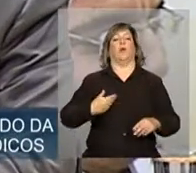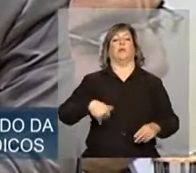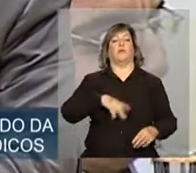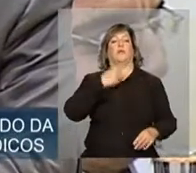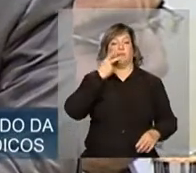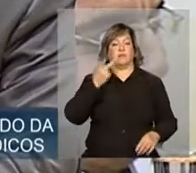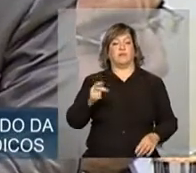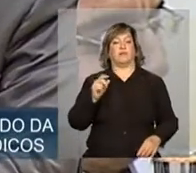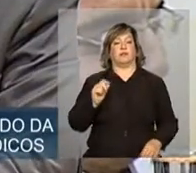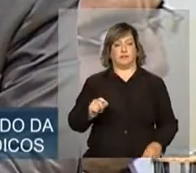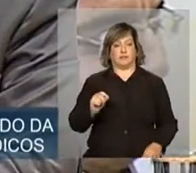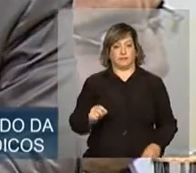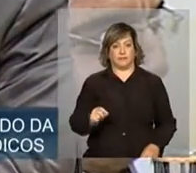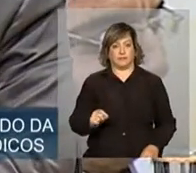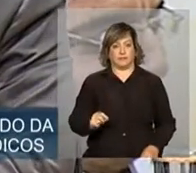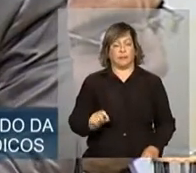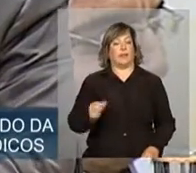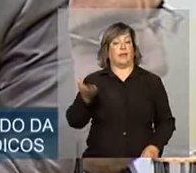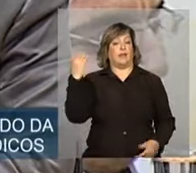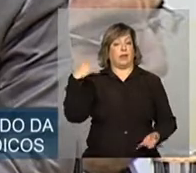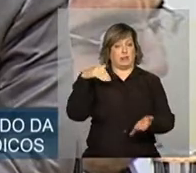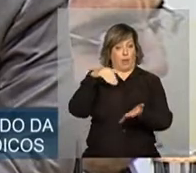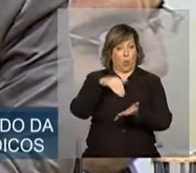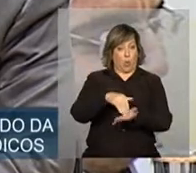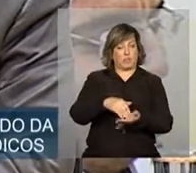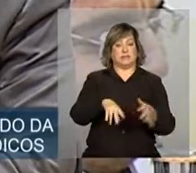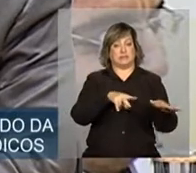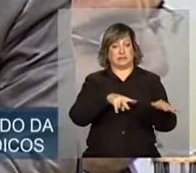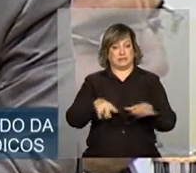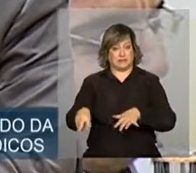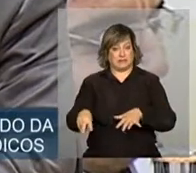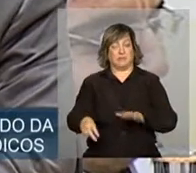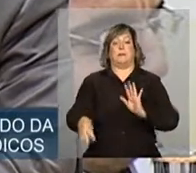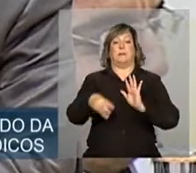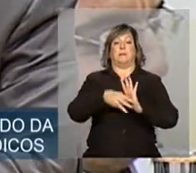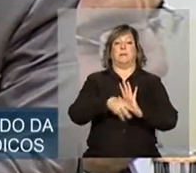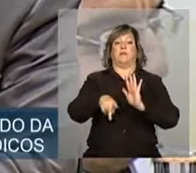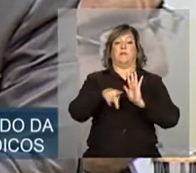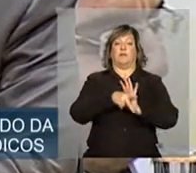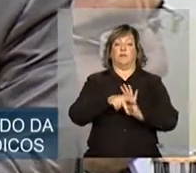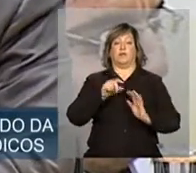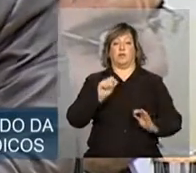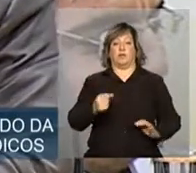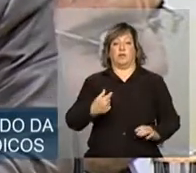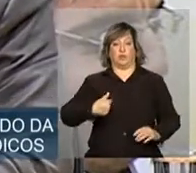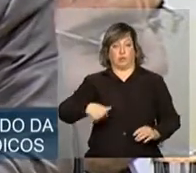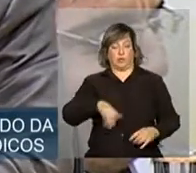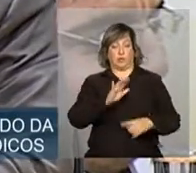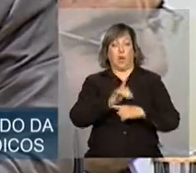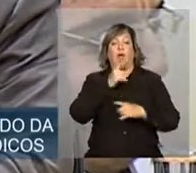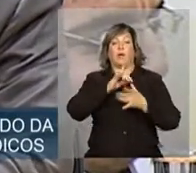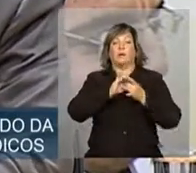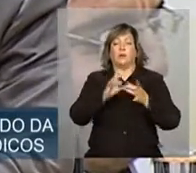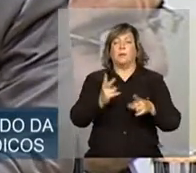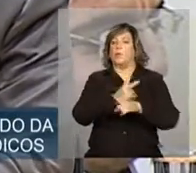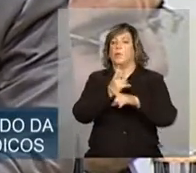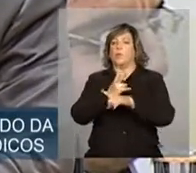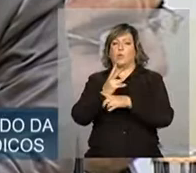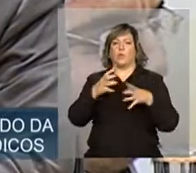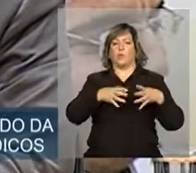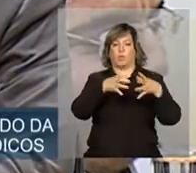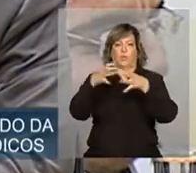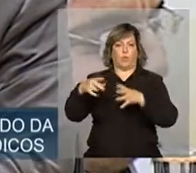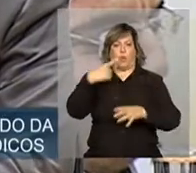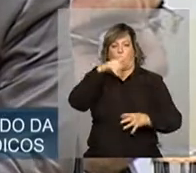nós já na última semana a medida provisória nos autoriza a procurar organismos internacionais para